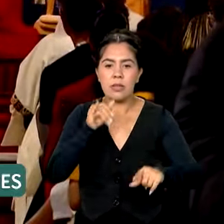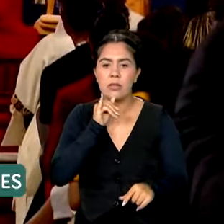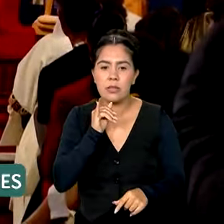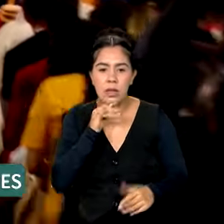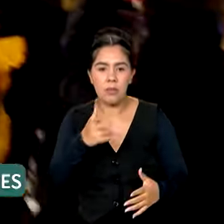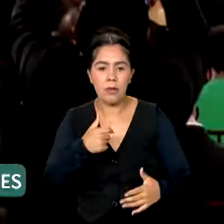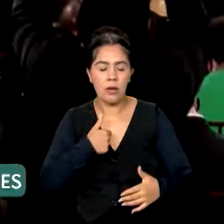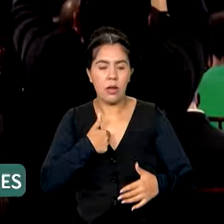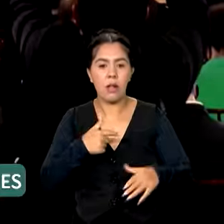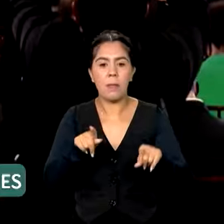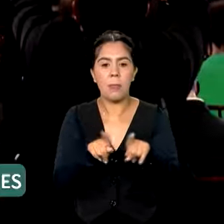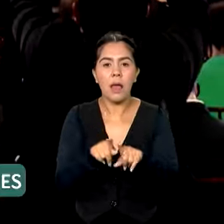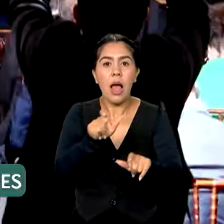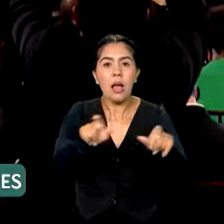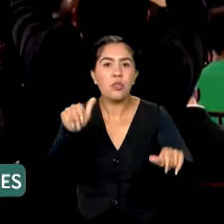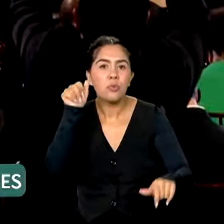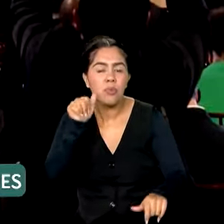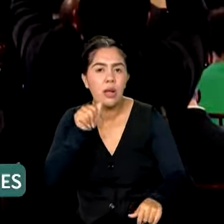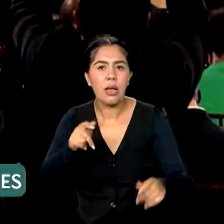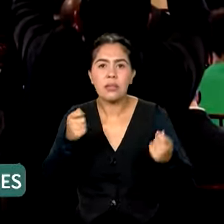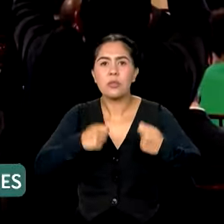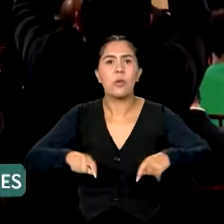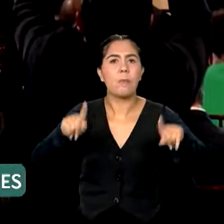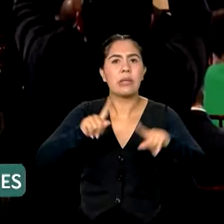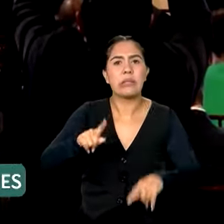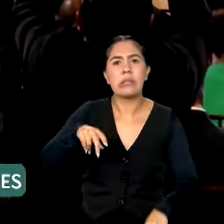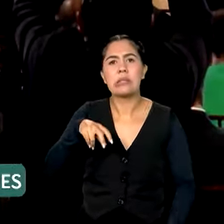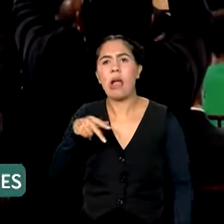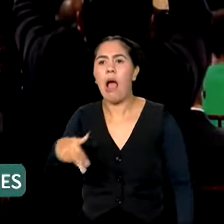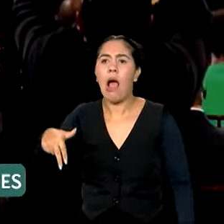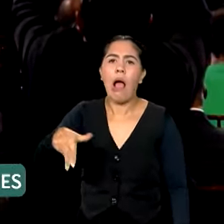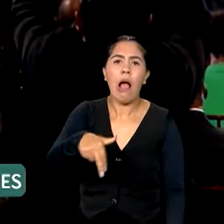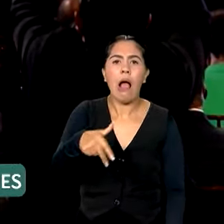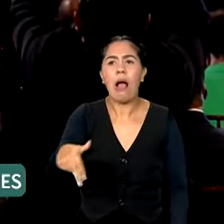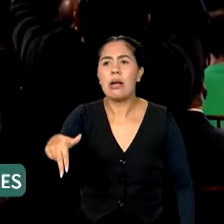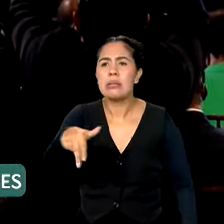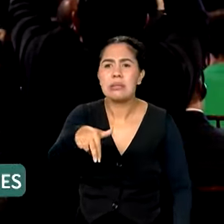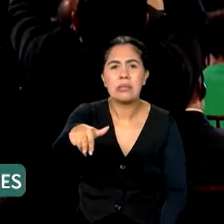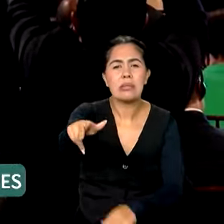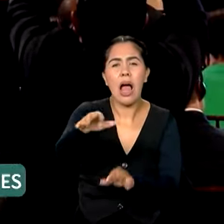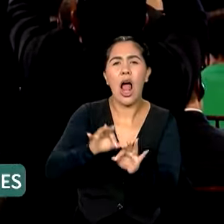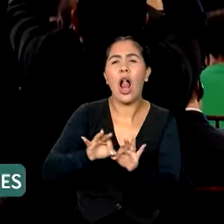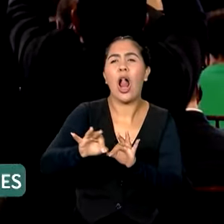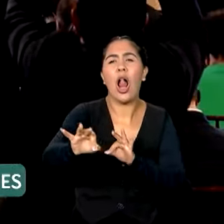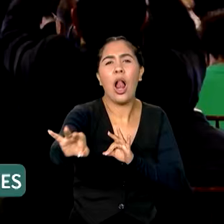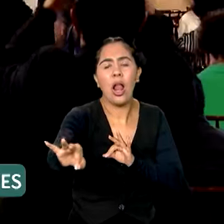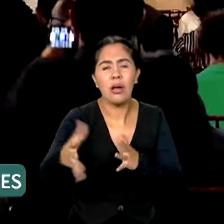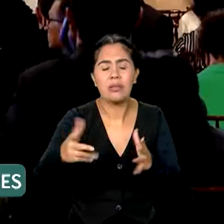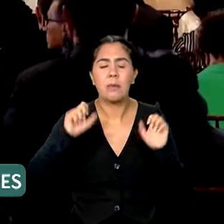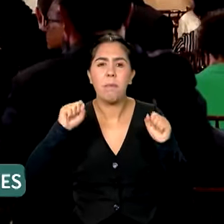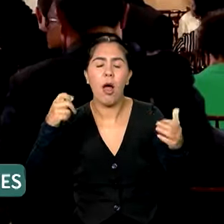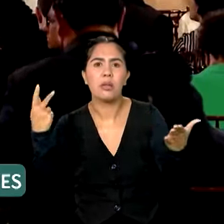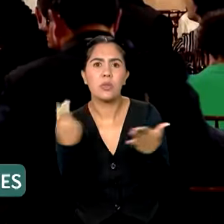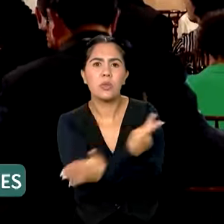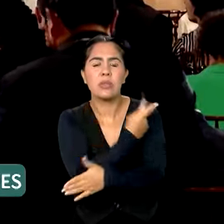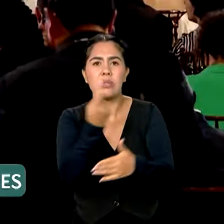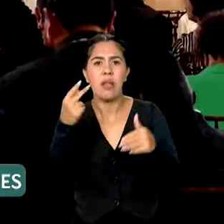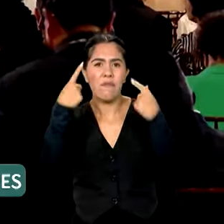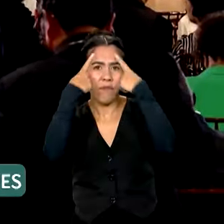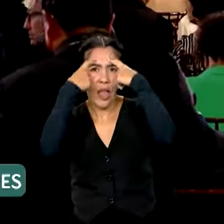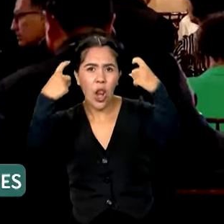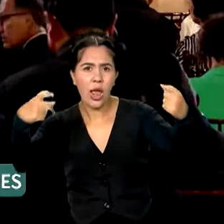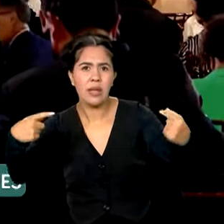lenha. Elas não vão precisar mais andar atrás da lenha e se expor a uma violência, a um abuso sexual.